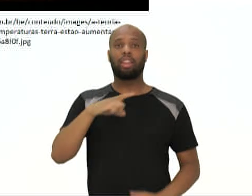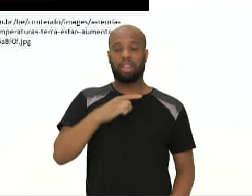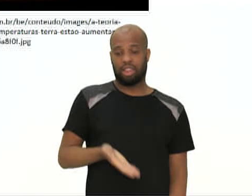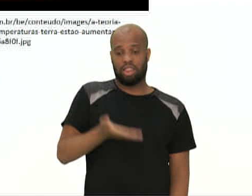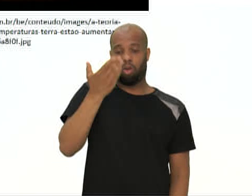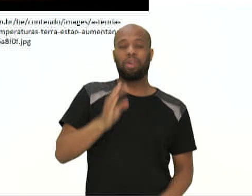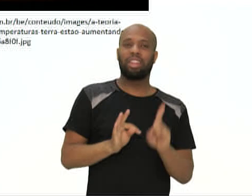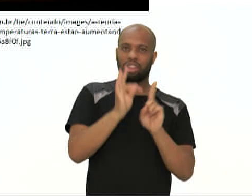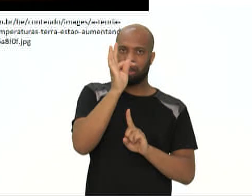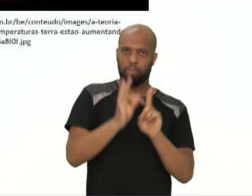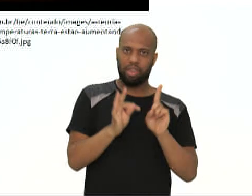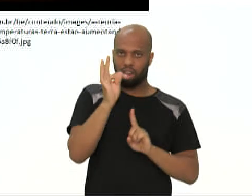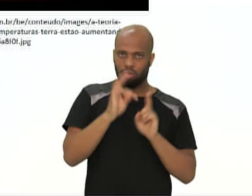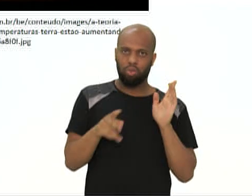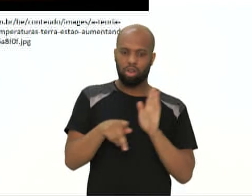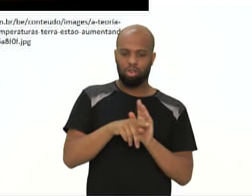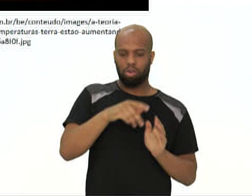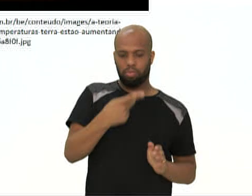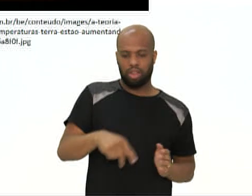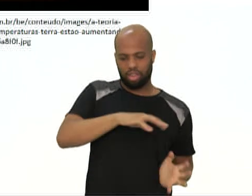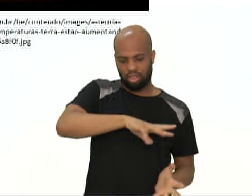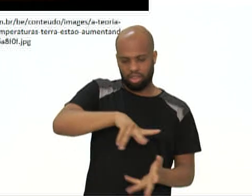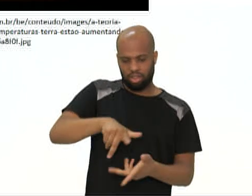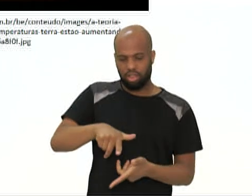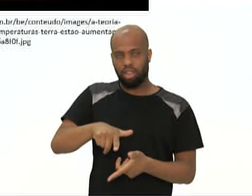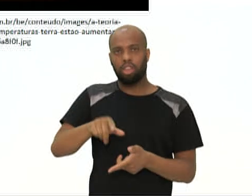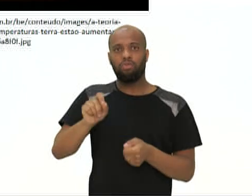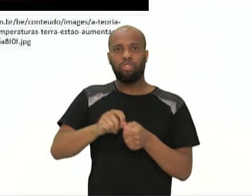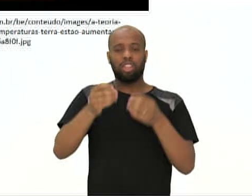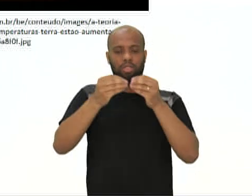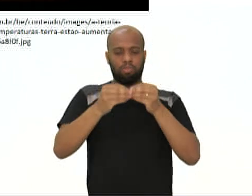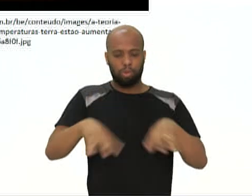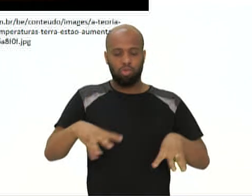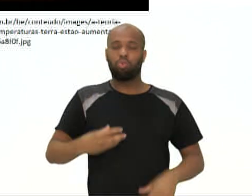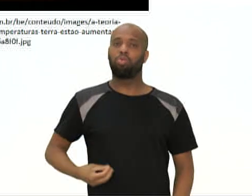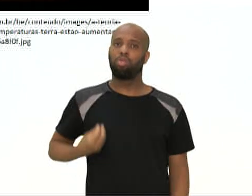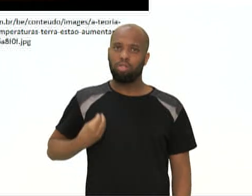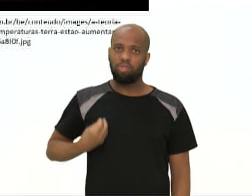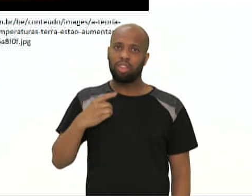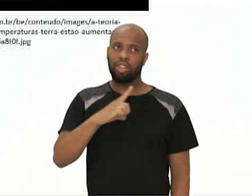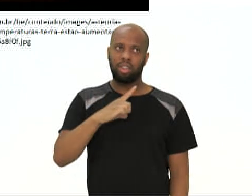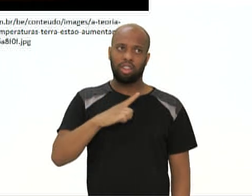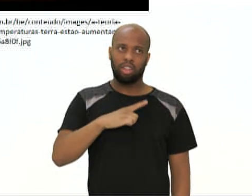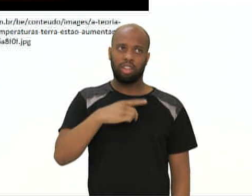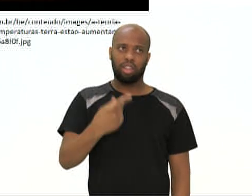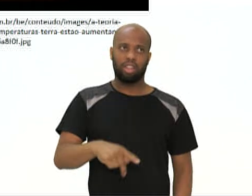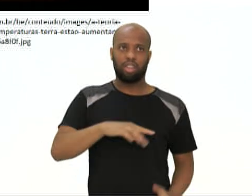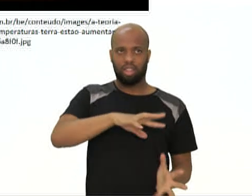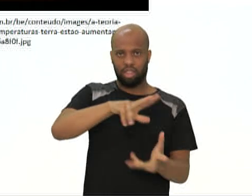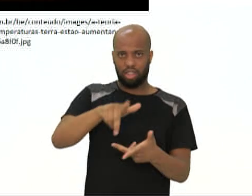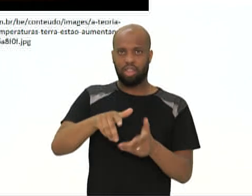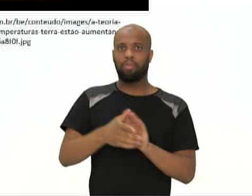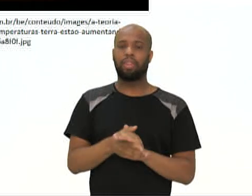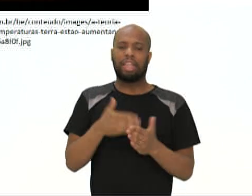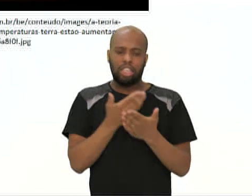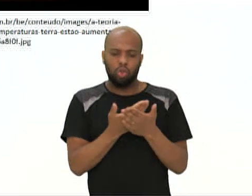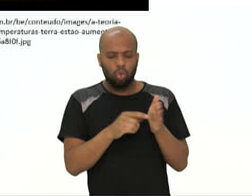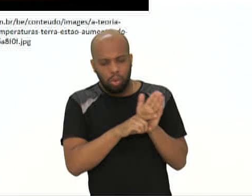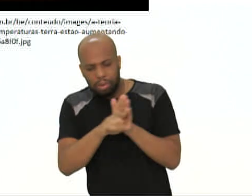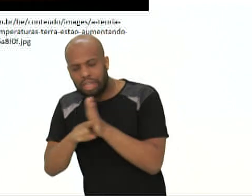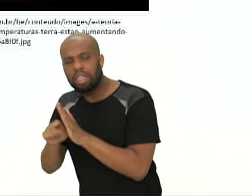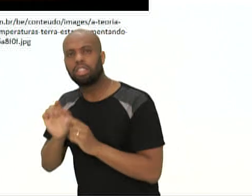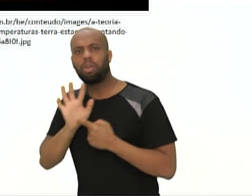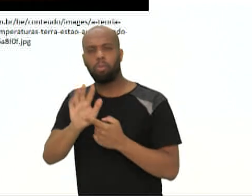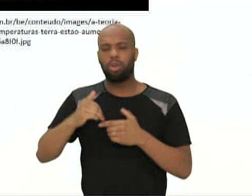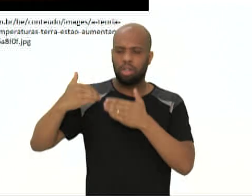aumento da temperatura média do planeta Terra, que prejudica a vida no planeta Terra. Estudos indicam que